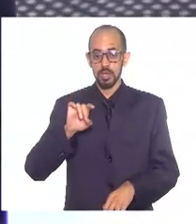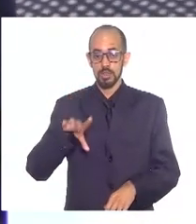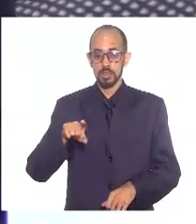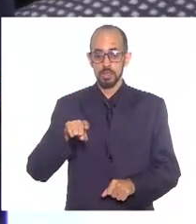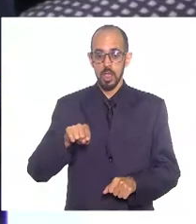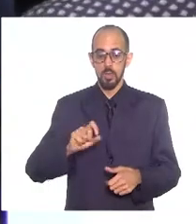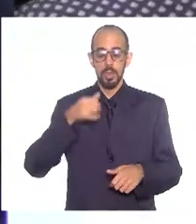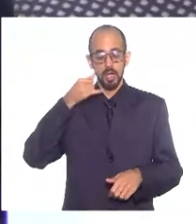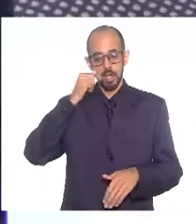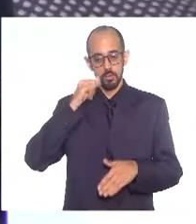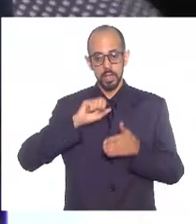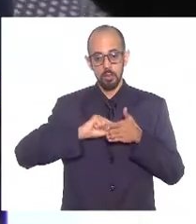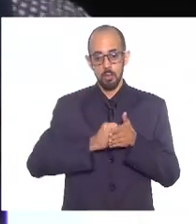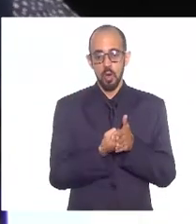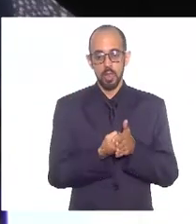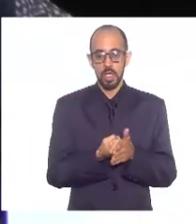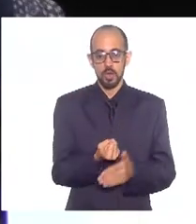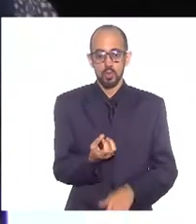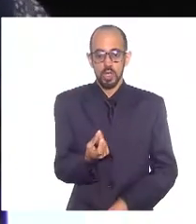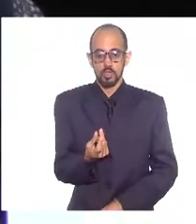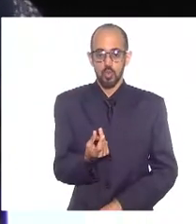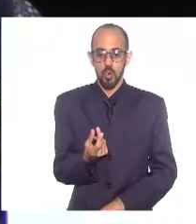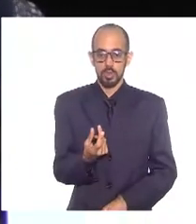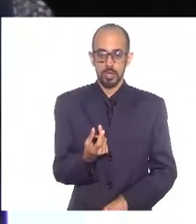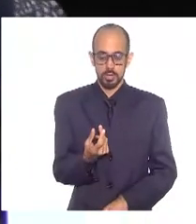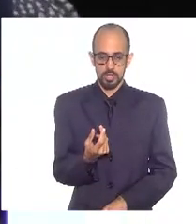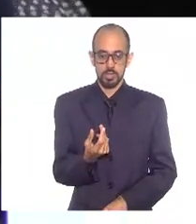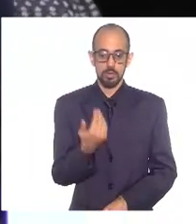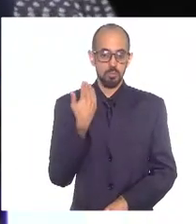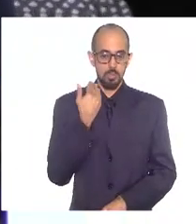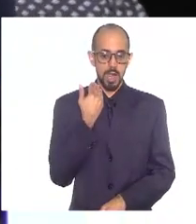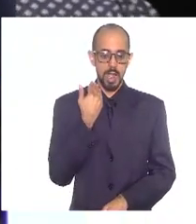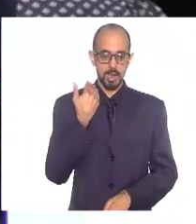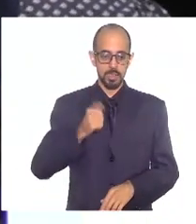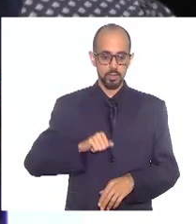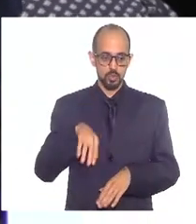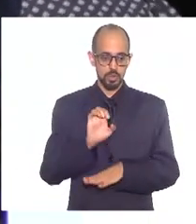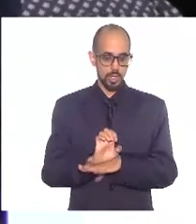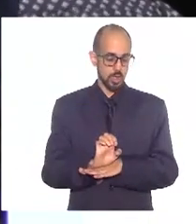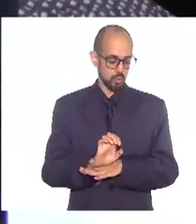contas bloqueadas. Vem a sanção